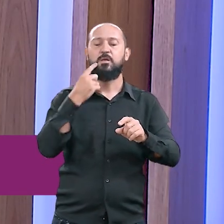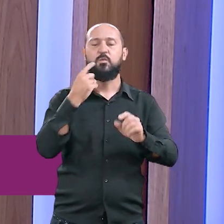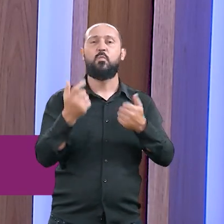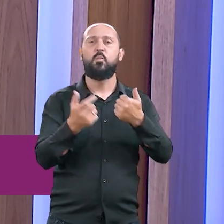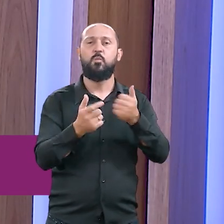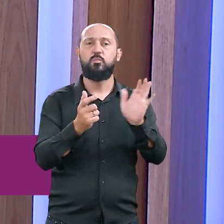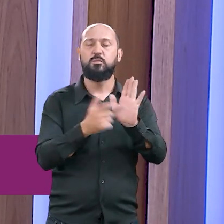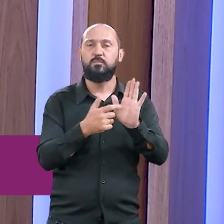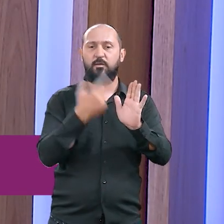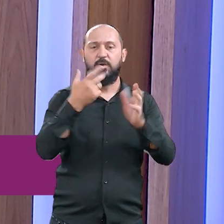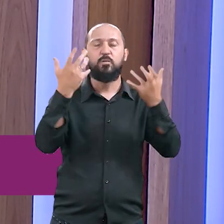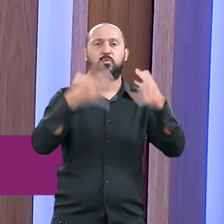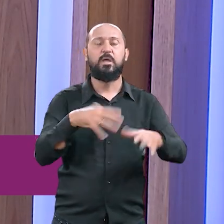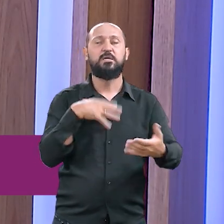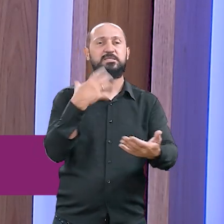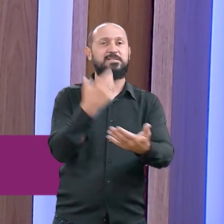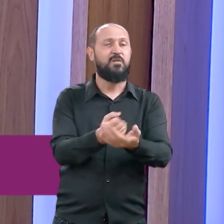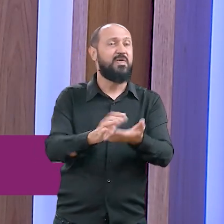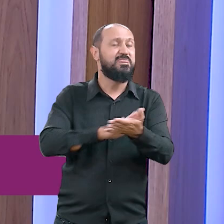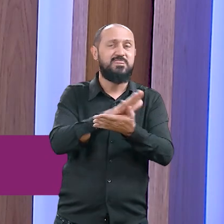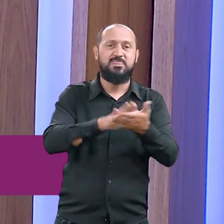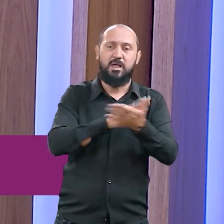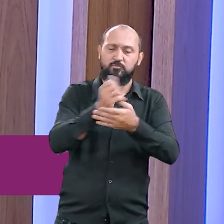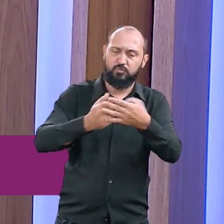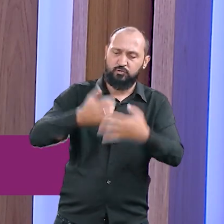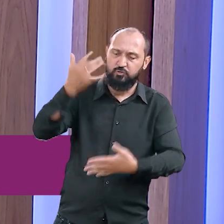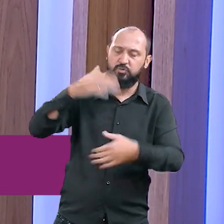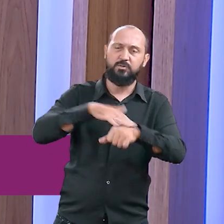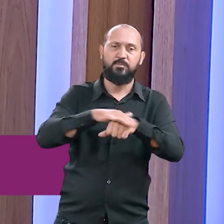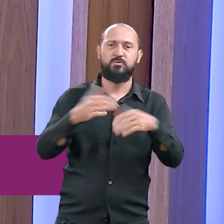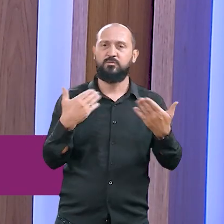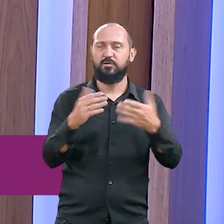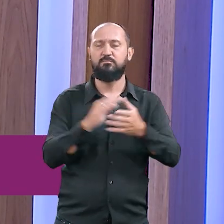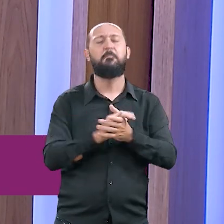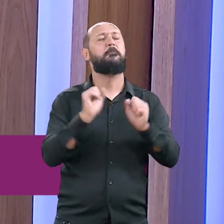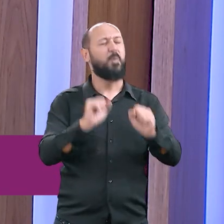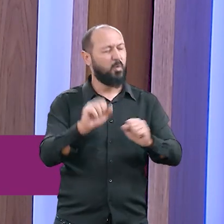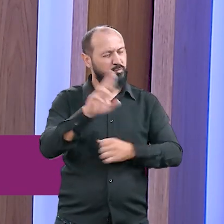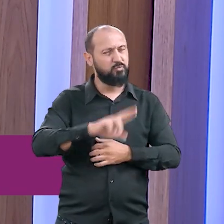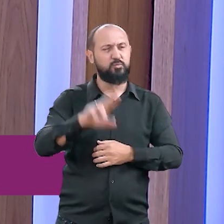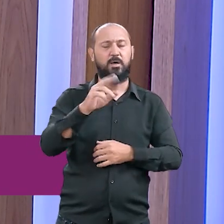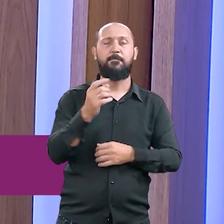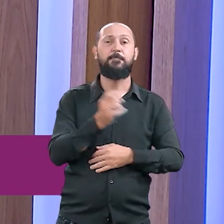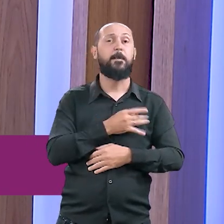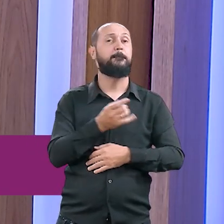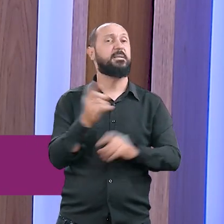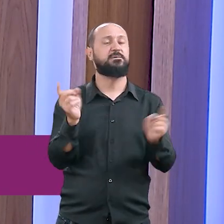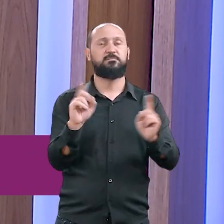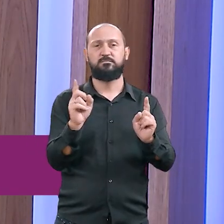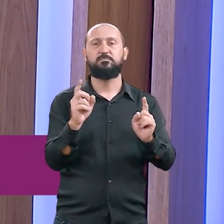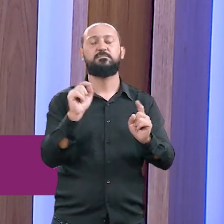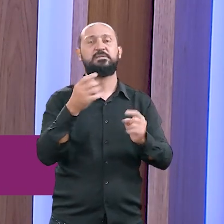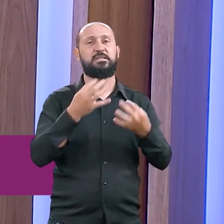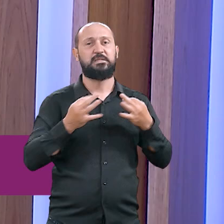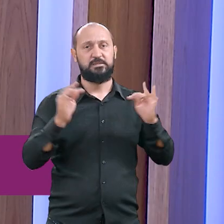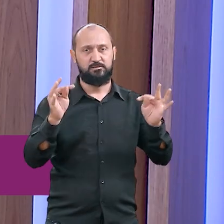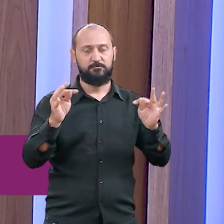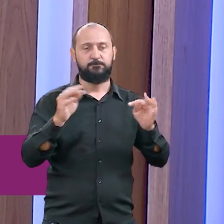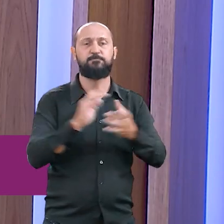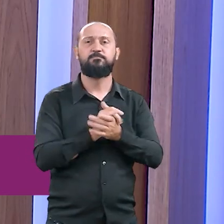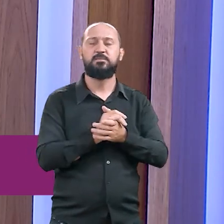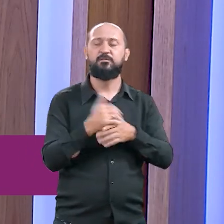segunda coisa é lembrar que a inteligência artificial é muito boa em reconhecer padrões. E aí tem uma história muito legal, uma história de 20